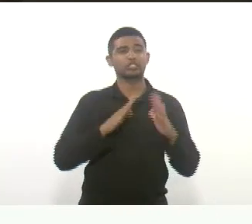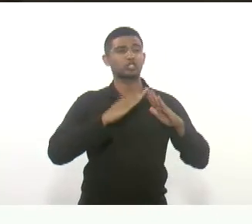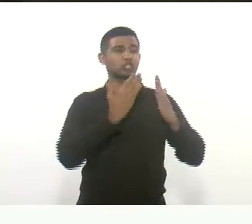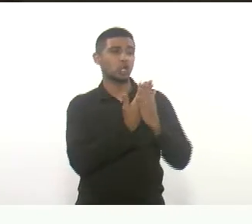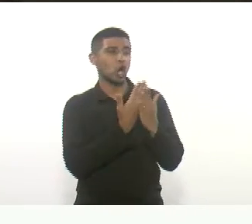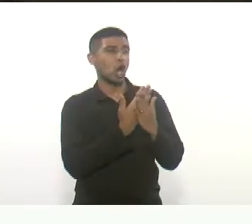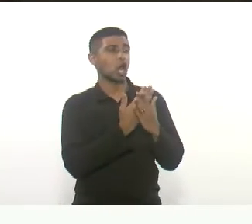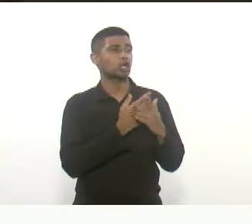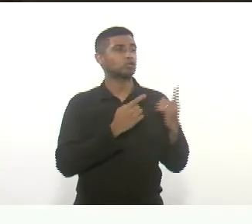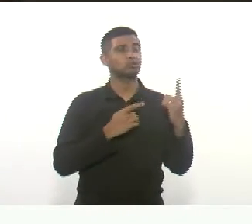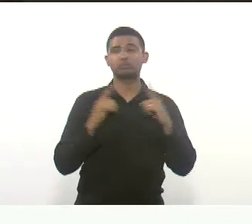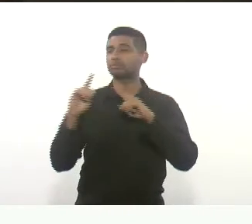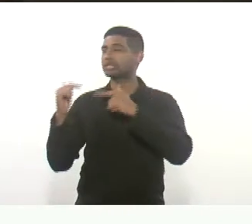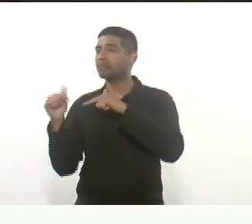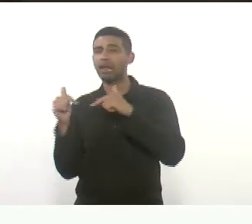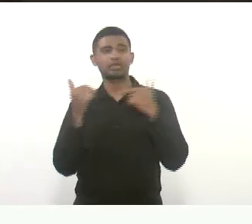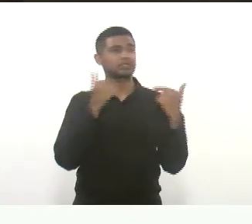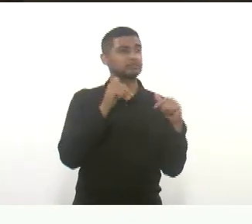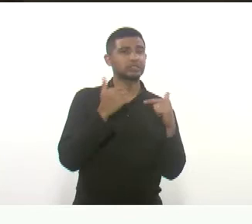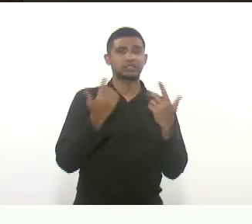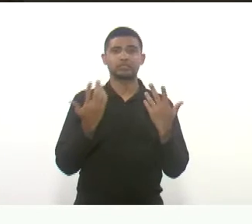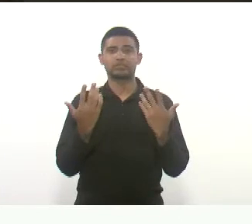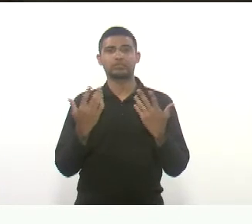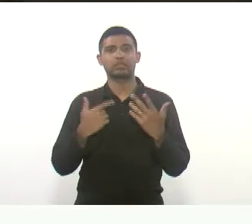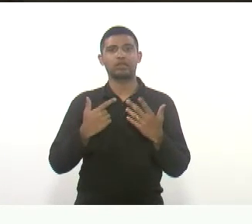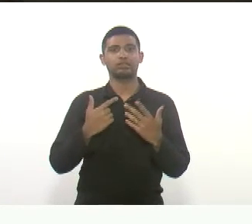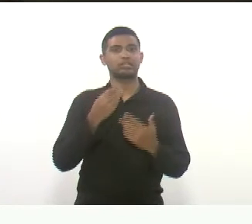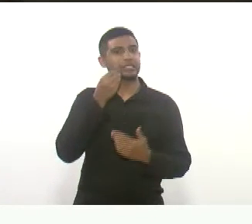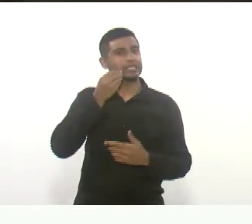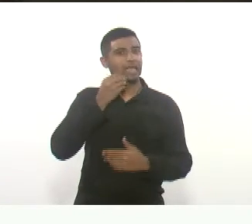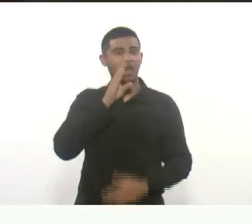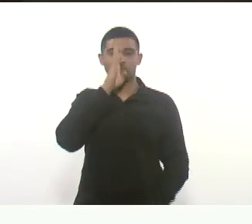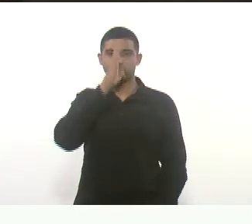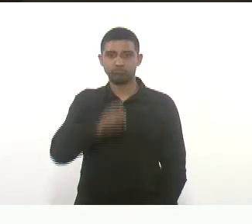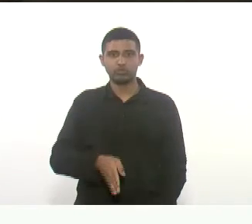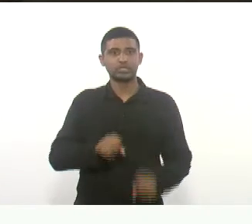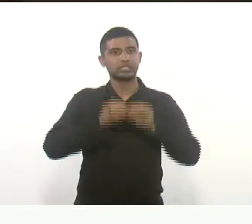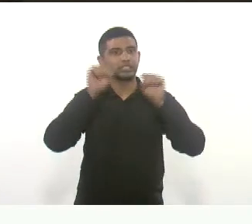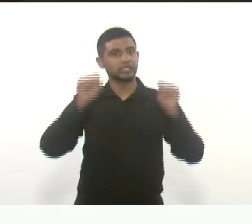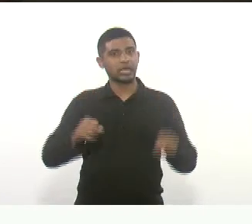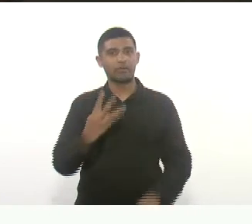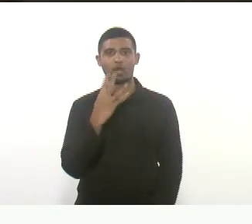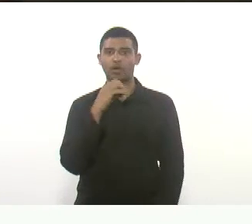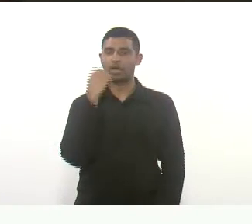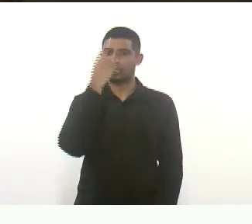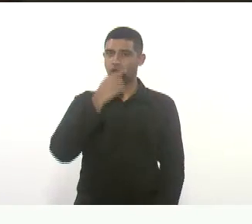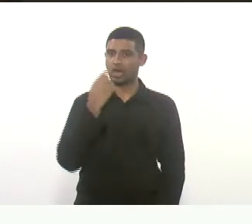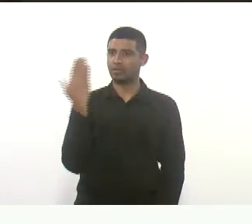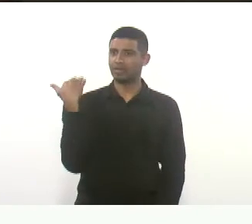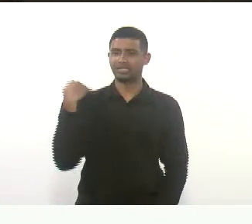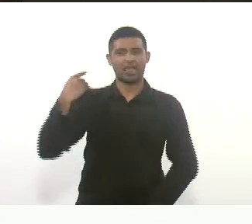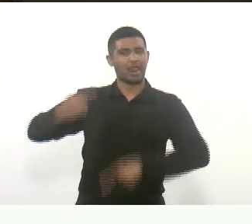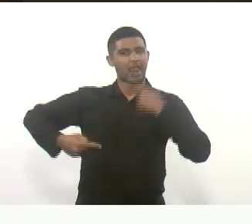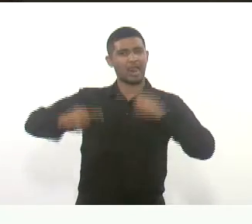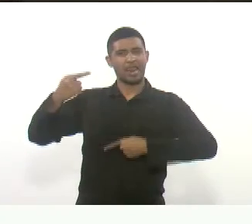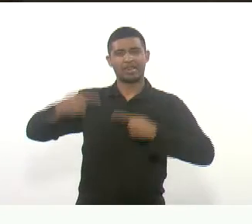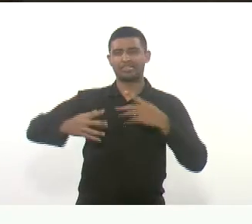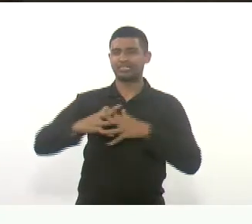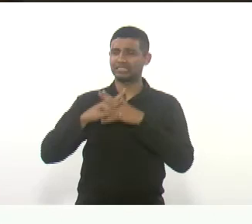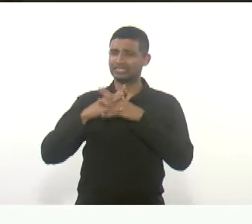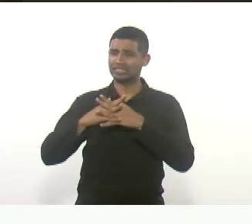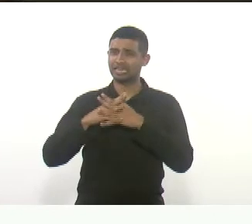um sistema único, que a gente chamou a 40 horas na época, foi bem complicado essa discussão. Os